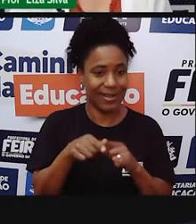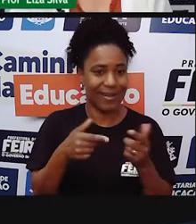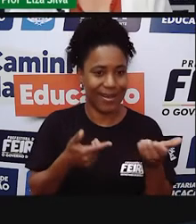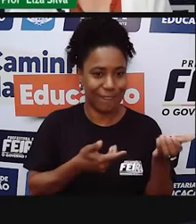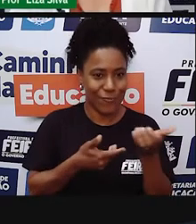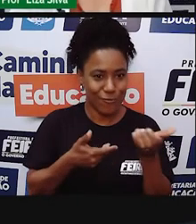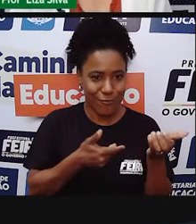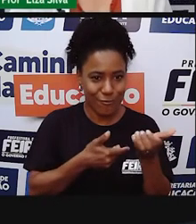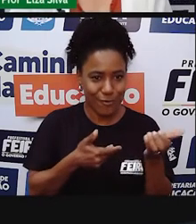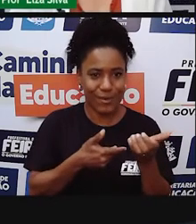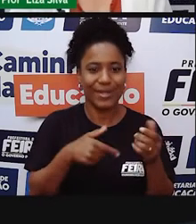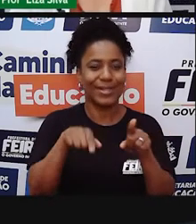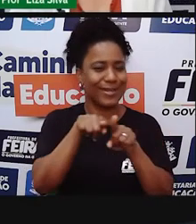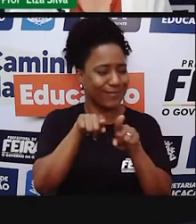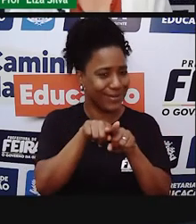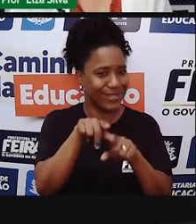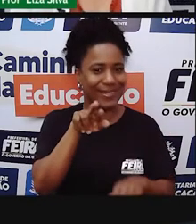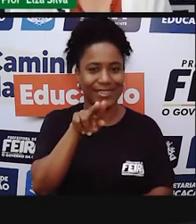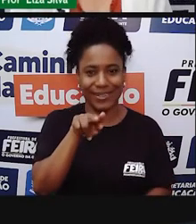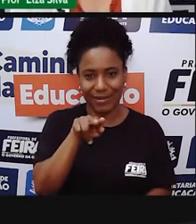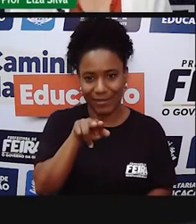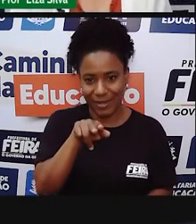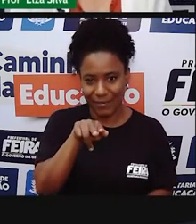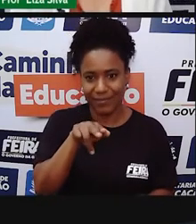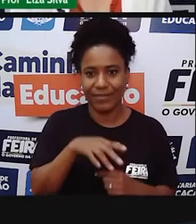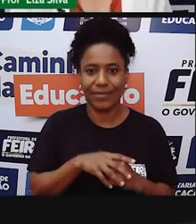E o Bart é o quê da Lisa e da Maggie?